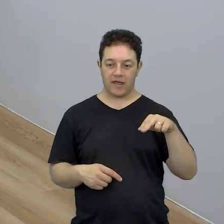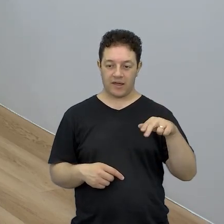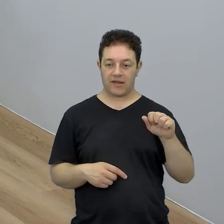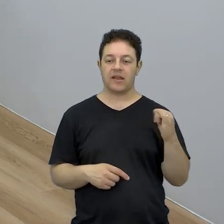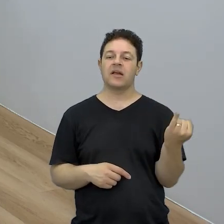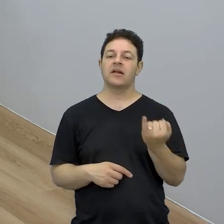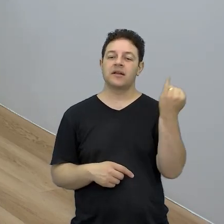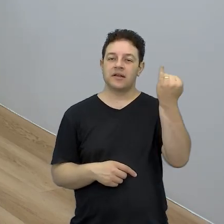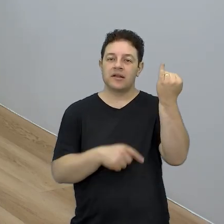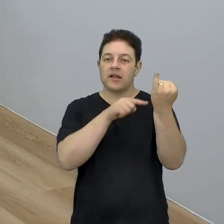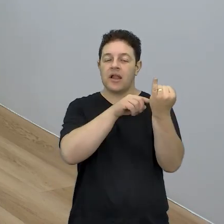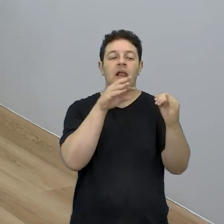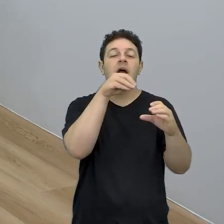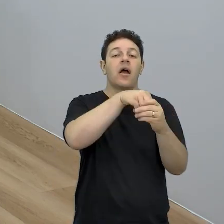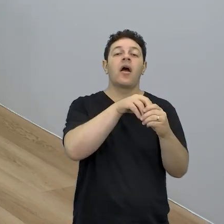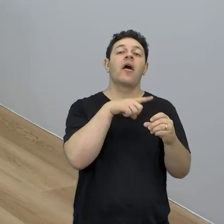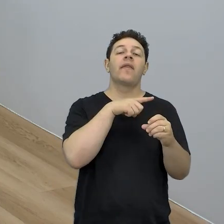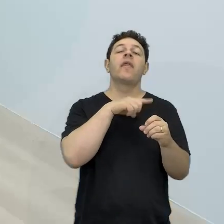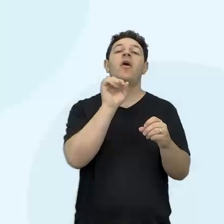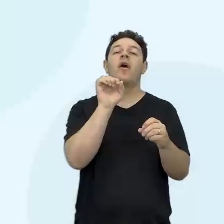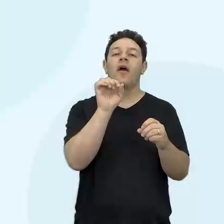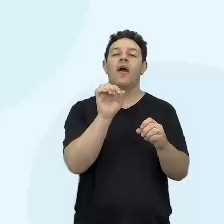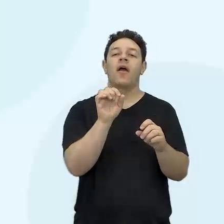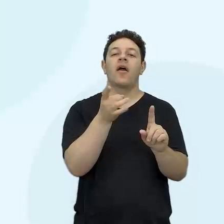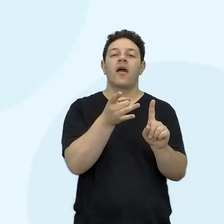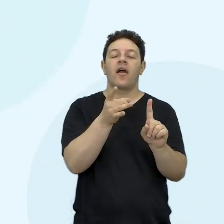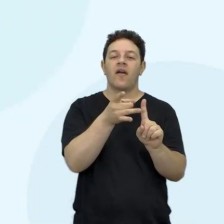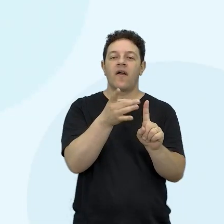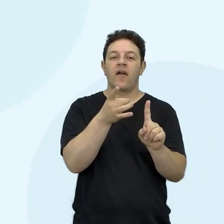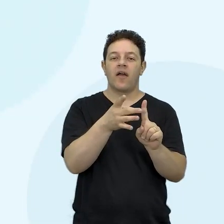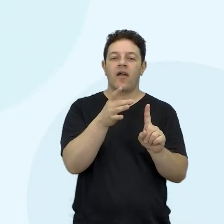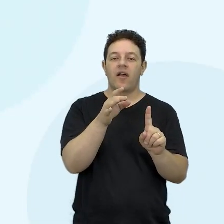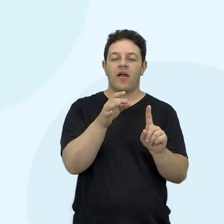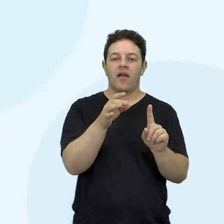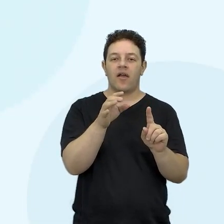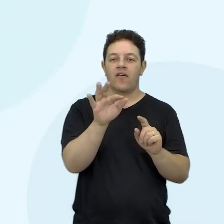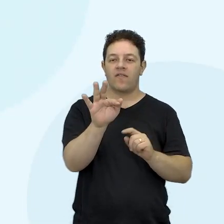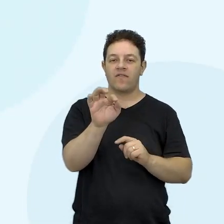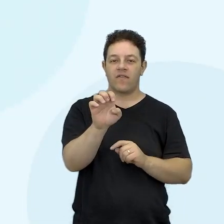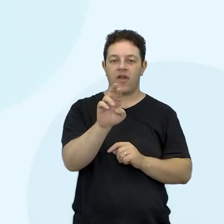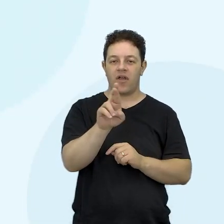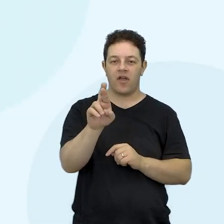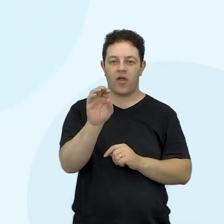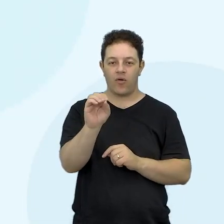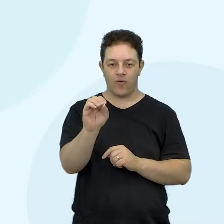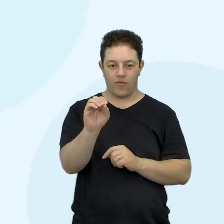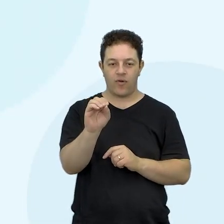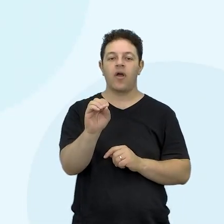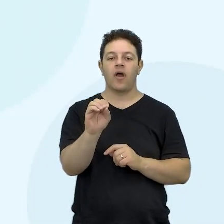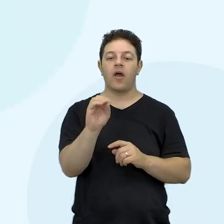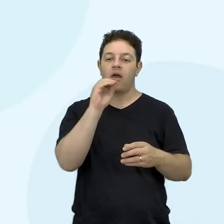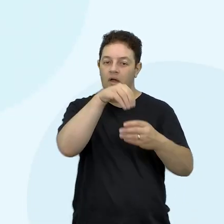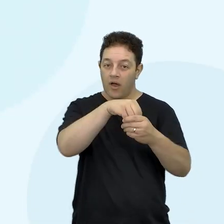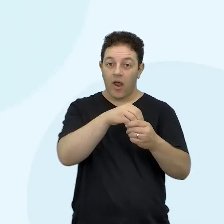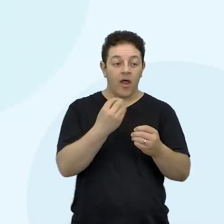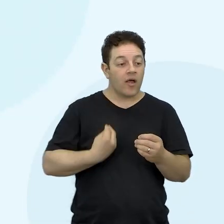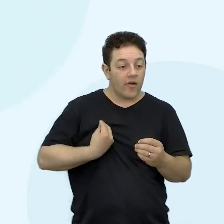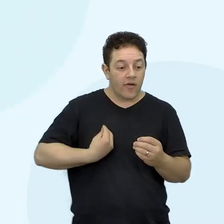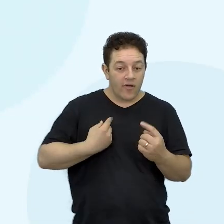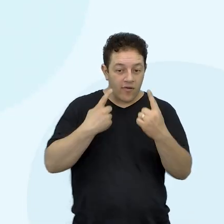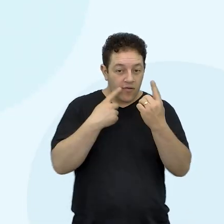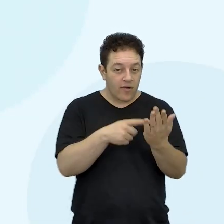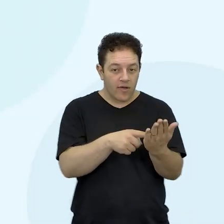na hemoglobina, que é o ferro. E a presença do ferro e da hemoglobina, a gente consegue, então, ali,